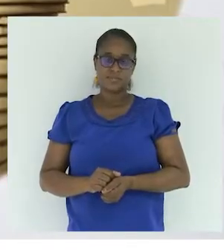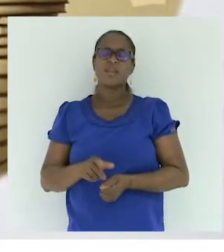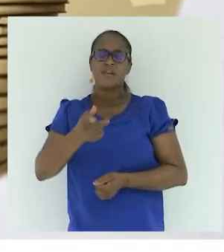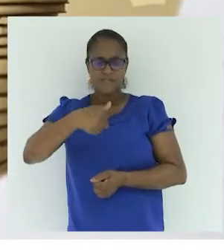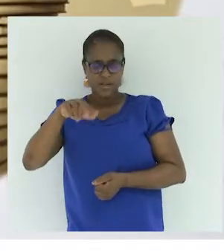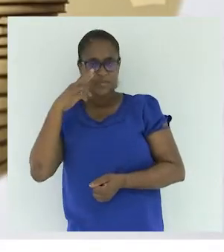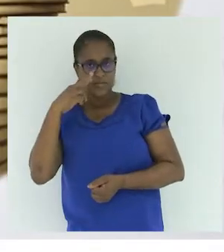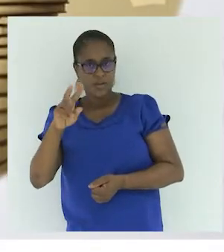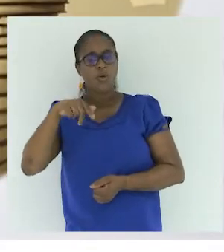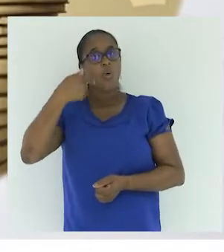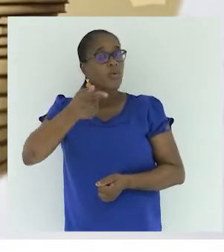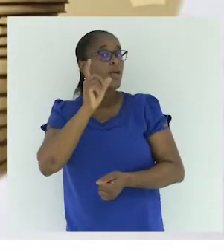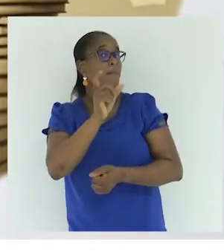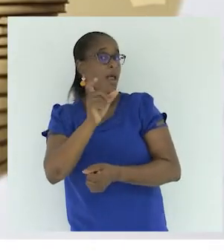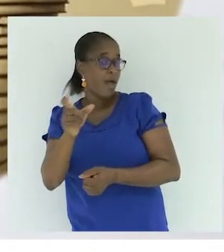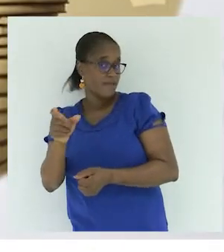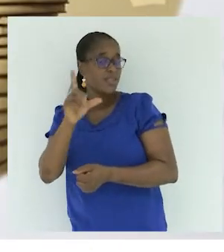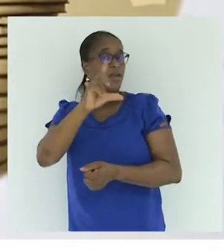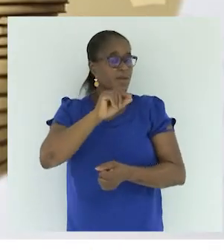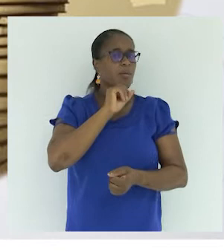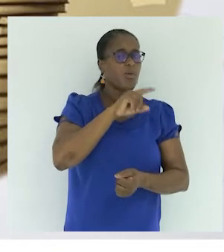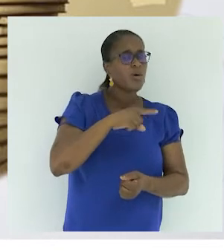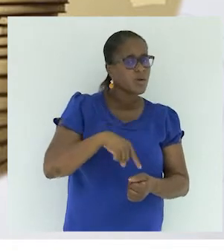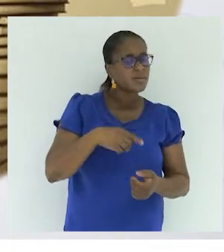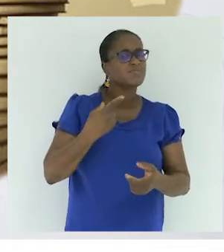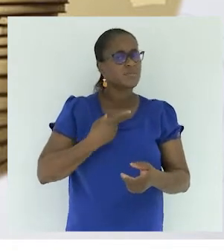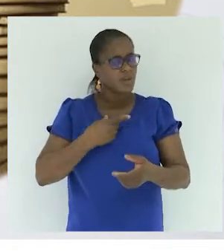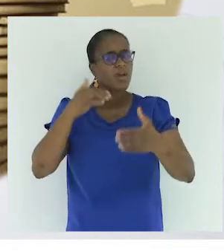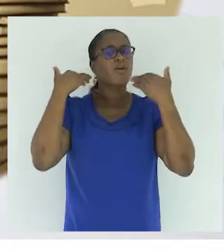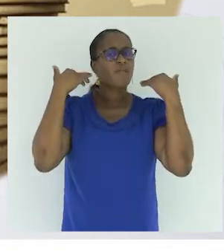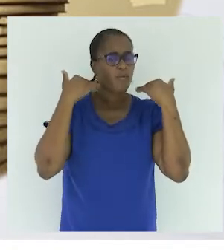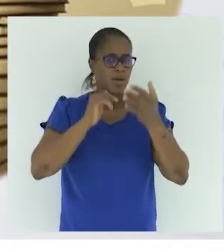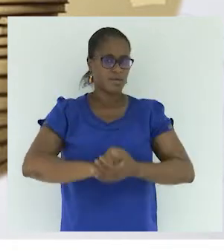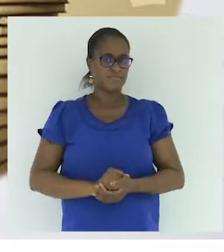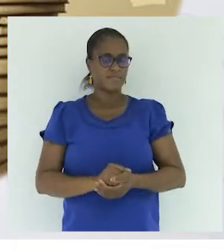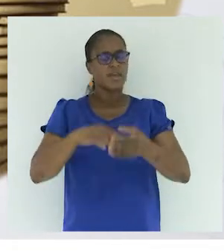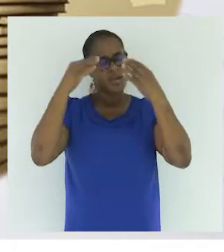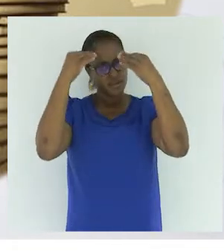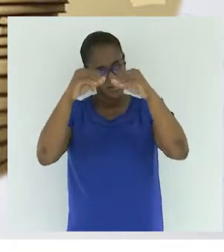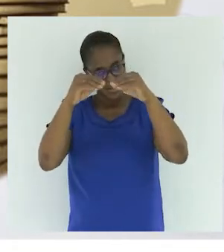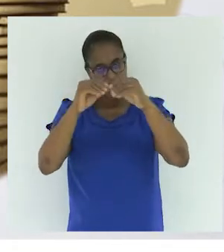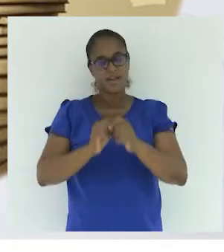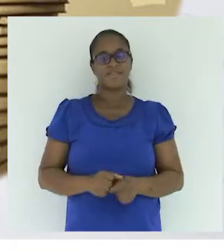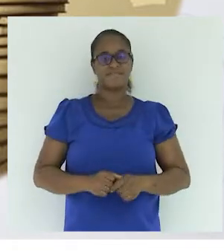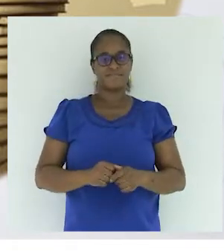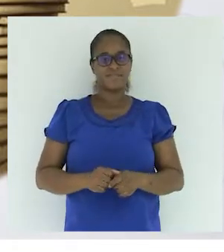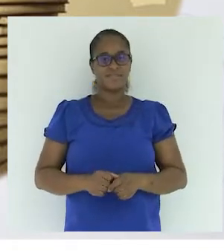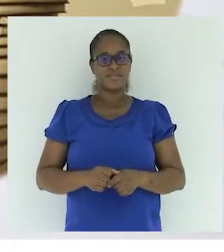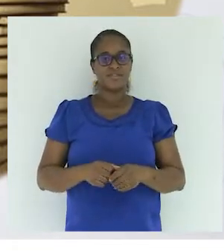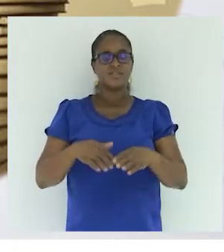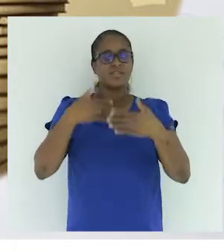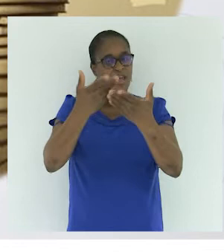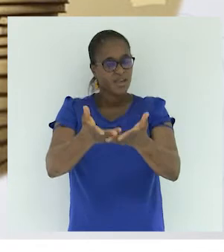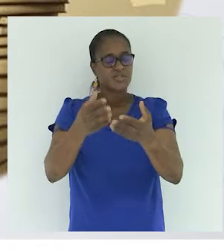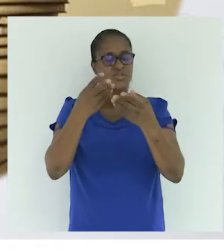Vamos ver outras palavras que também podem significar informar: ensinar,